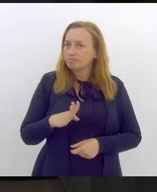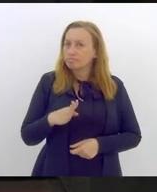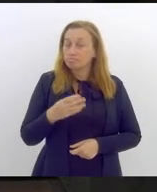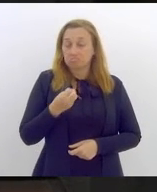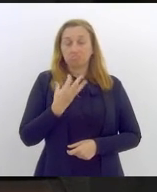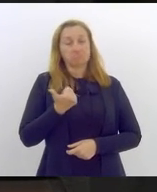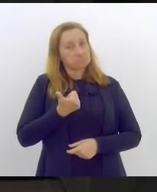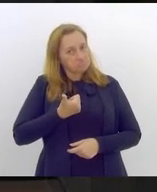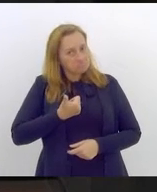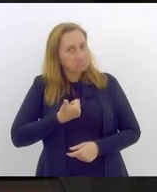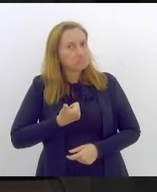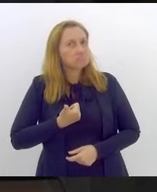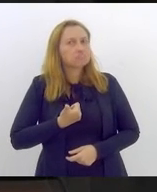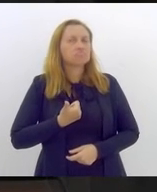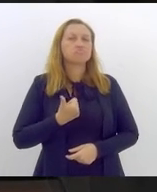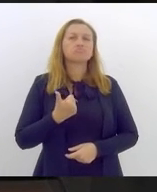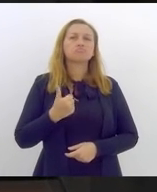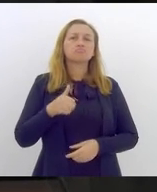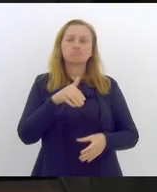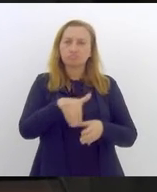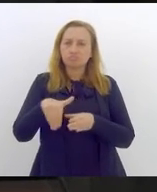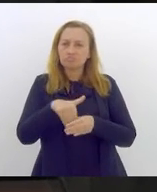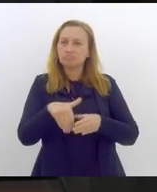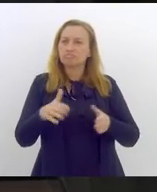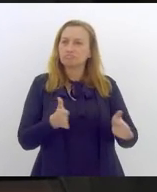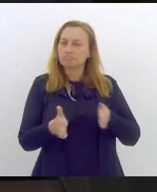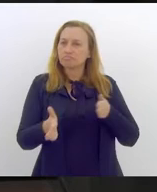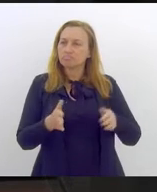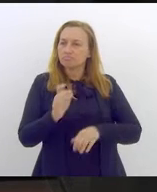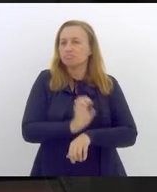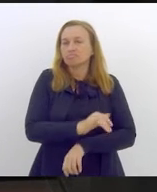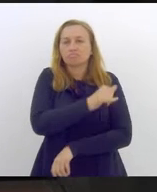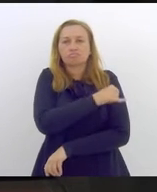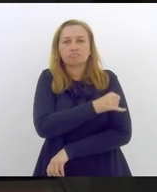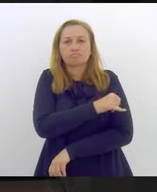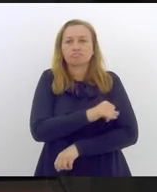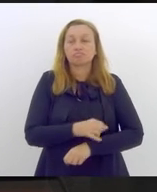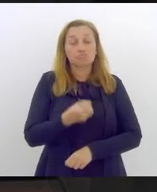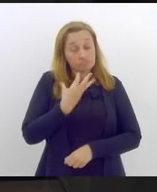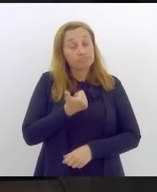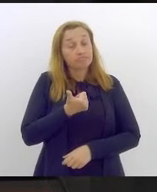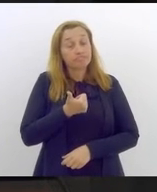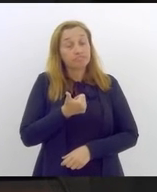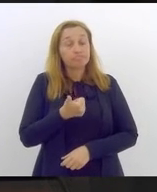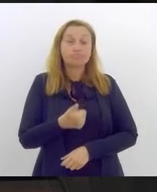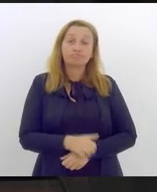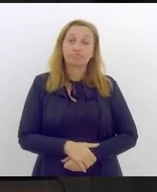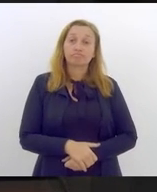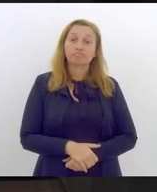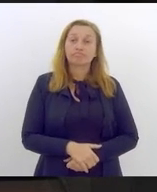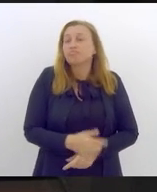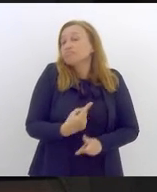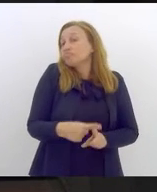bem nesta campanha e que o Estado do Rio de Janeiro vai bem porque